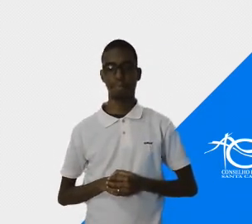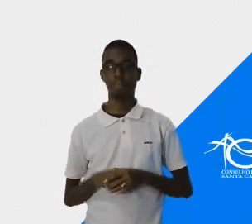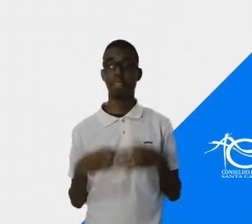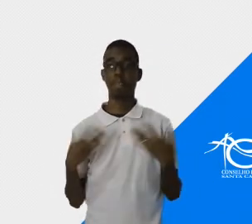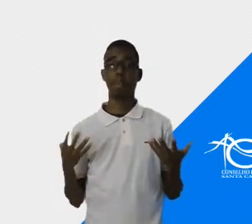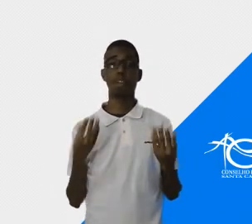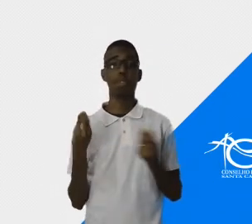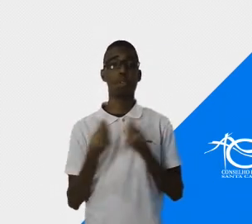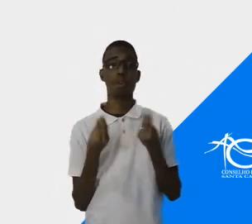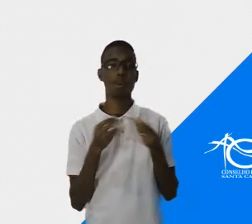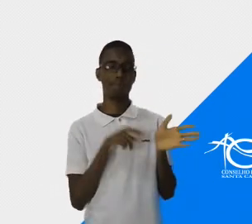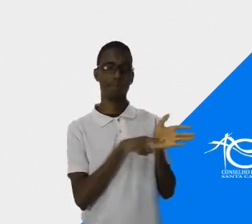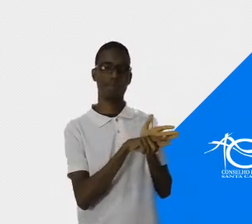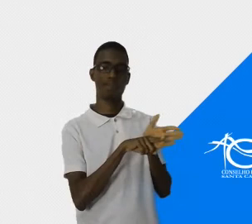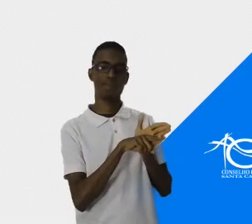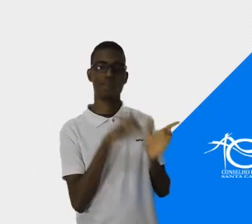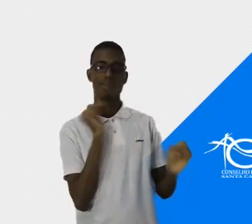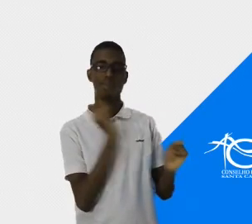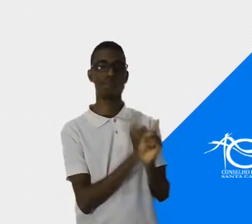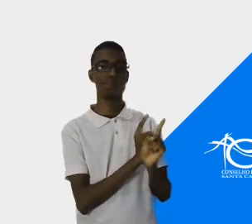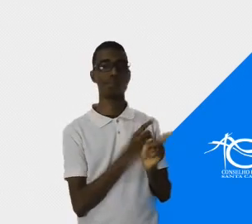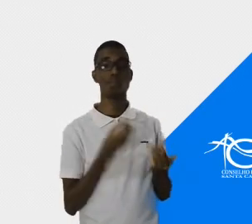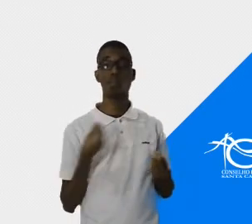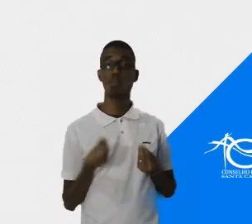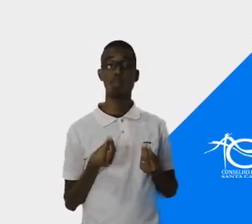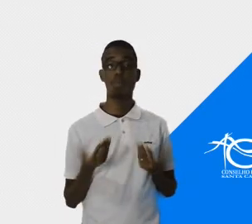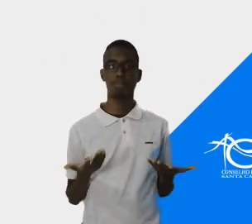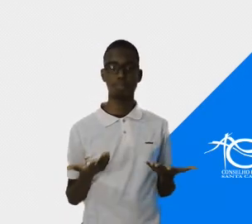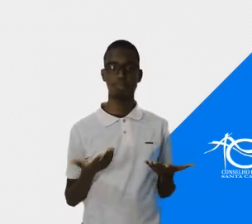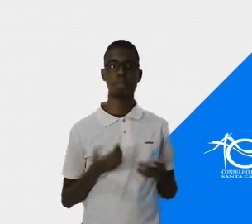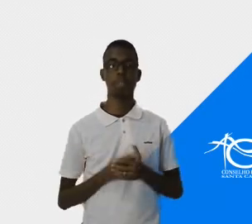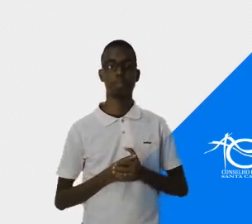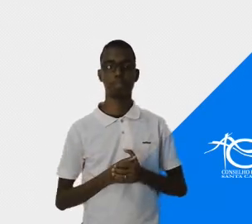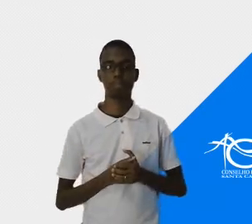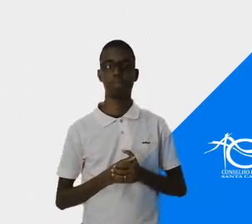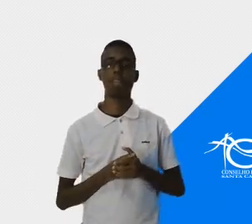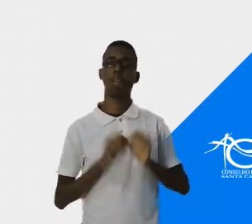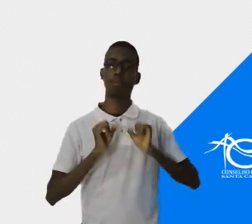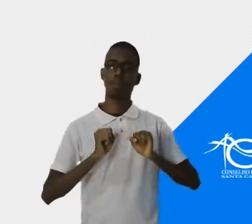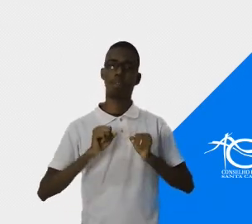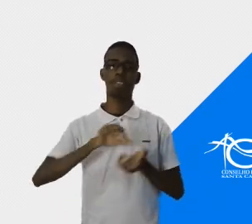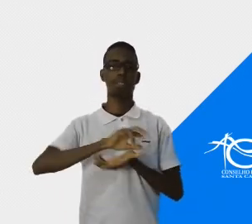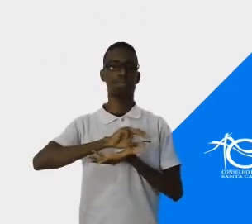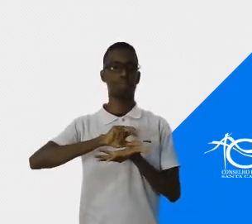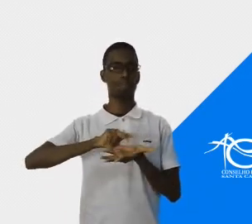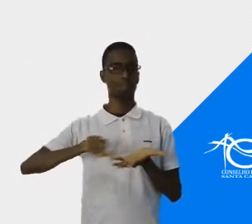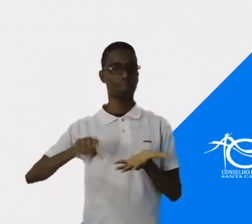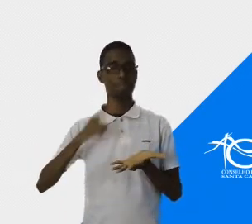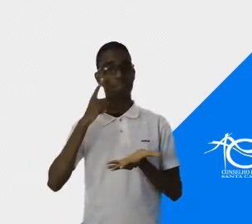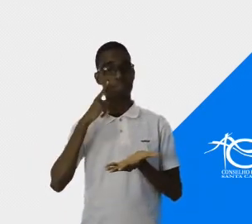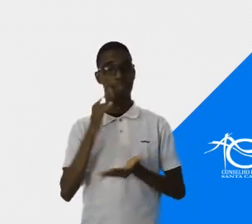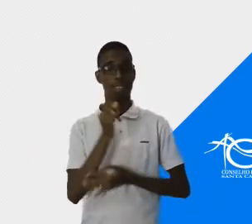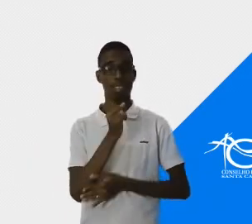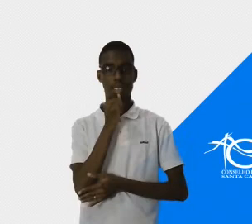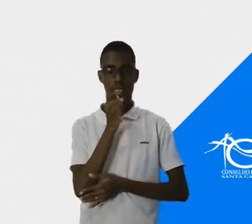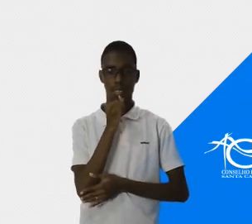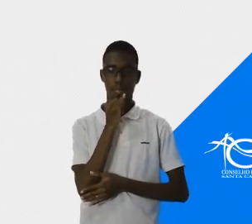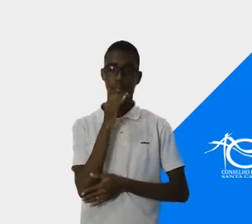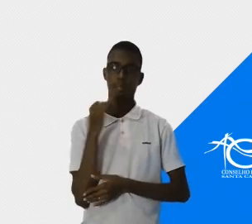predição? Tá? Eu vou verificar essa predição de várias maneiras. Por exemplo, uma coisa muito importante para ser